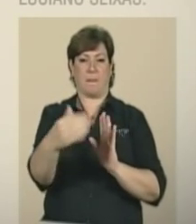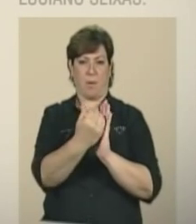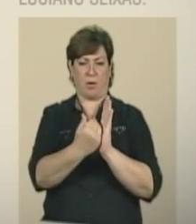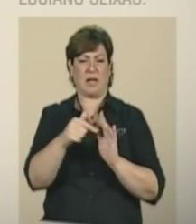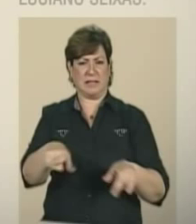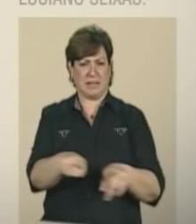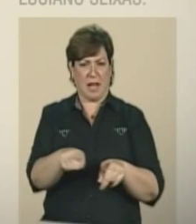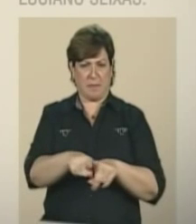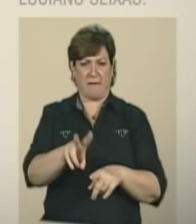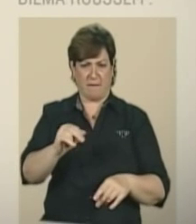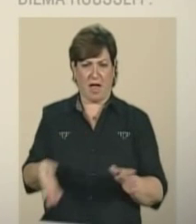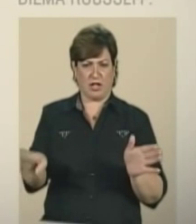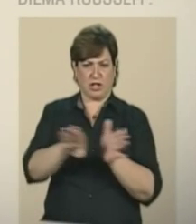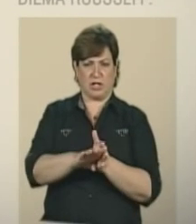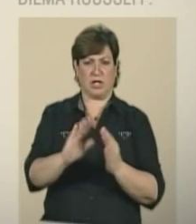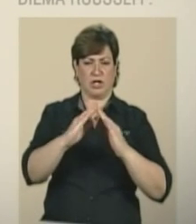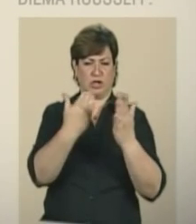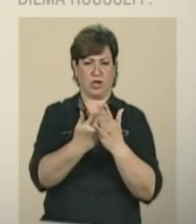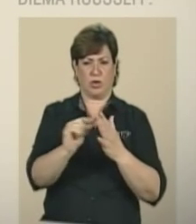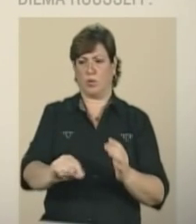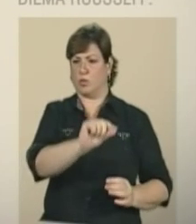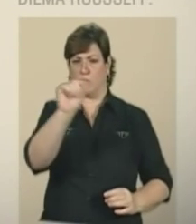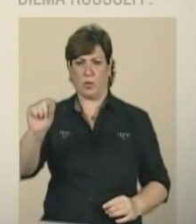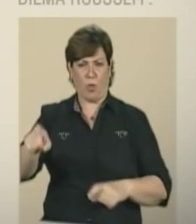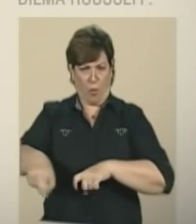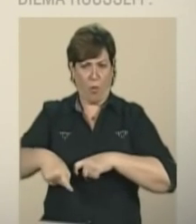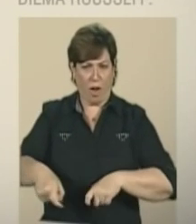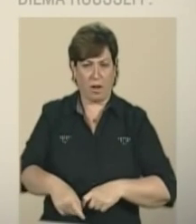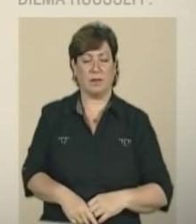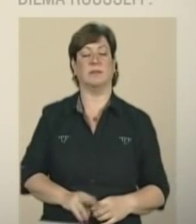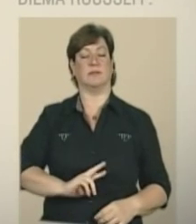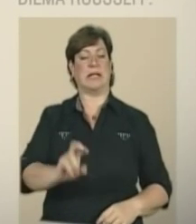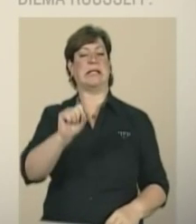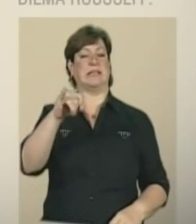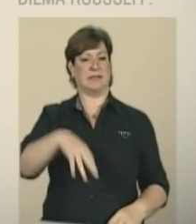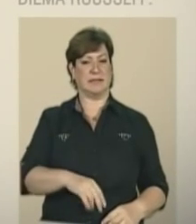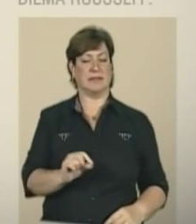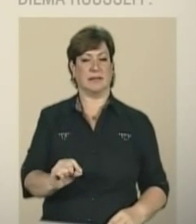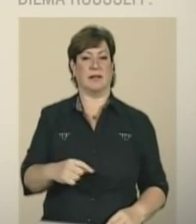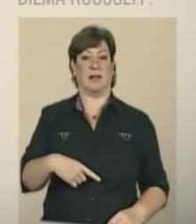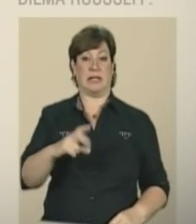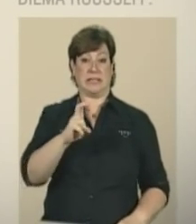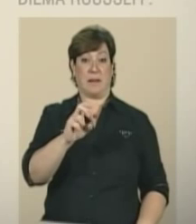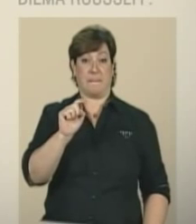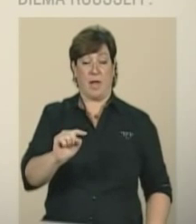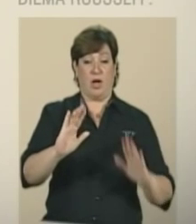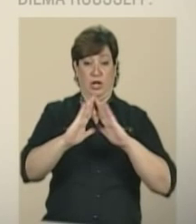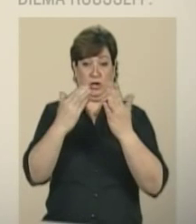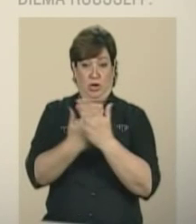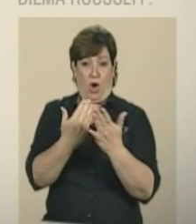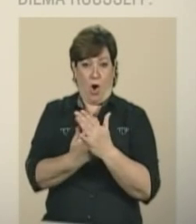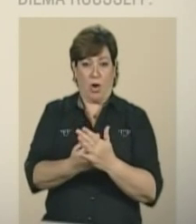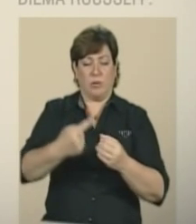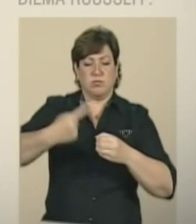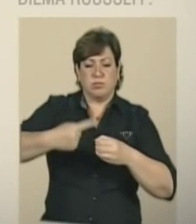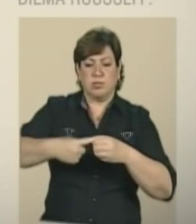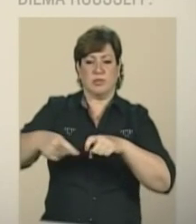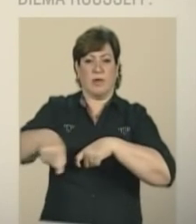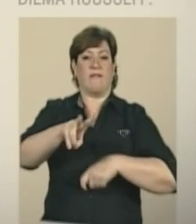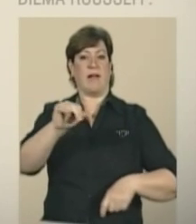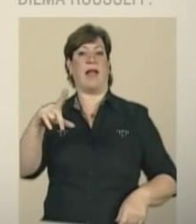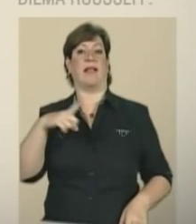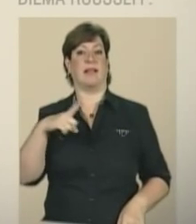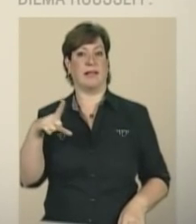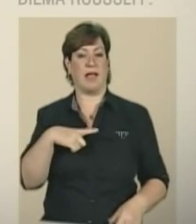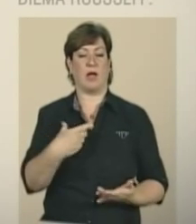chegar escolas rurais Bem lembrado Luciano veja você 5.000 escolas do campo terão educação